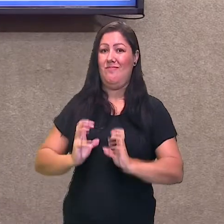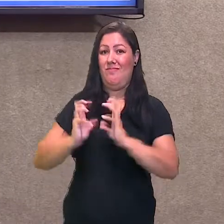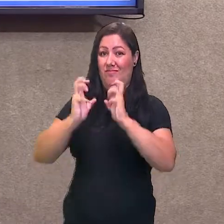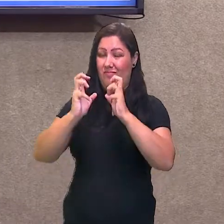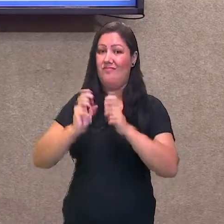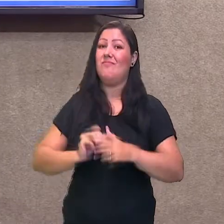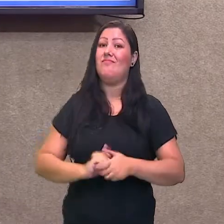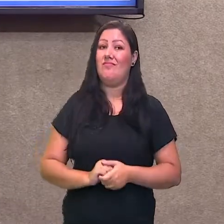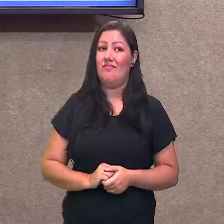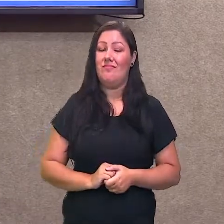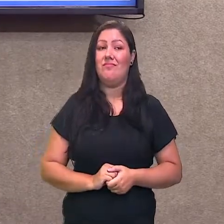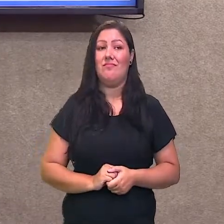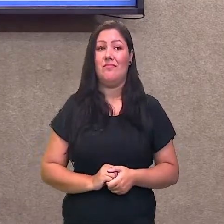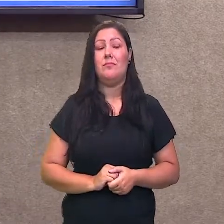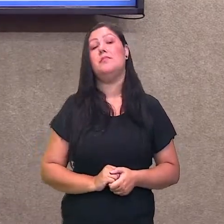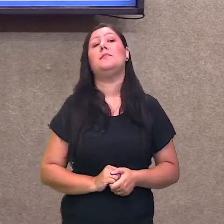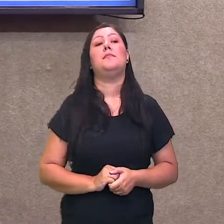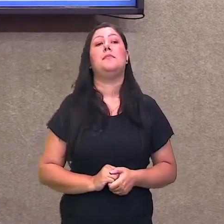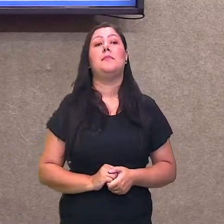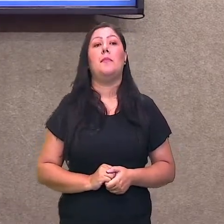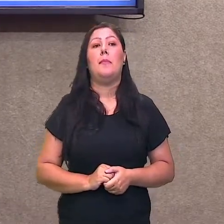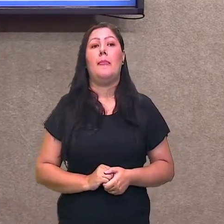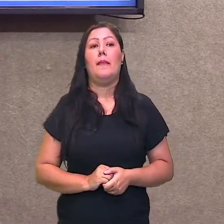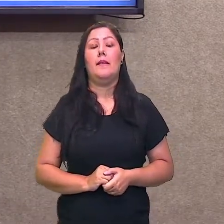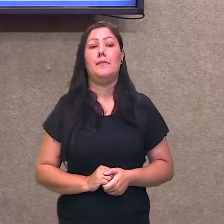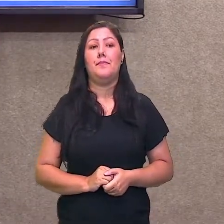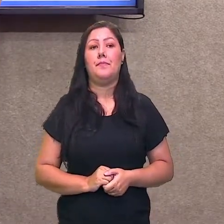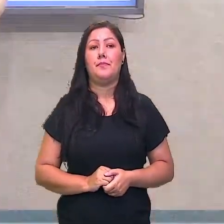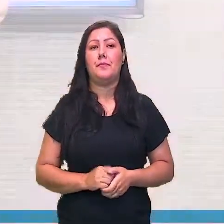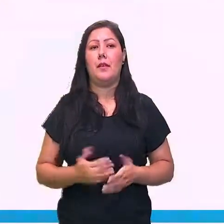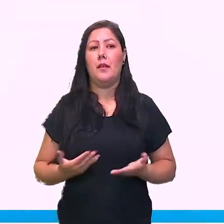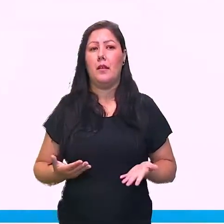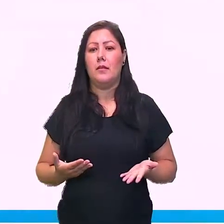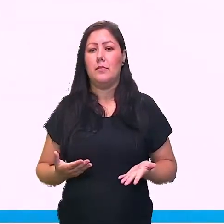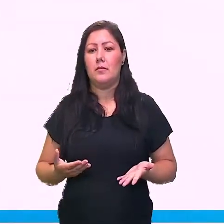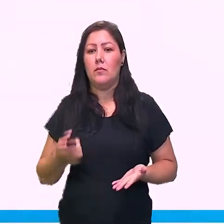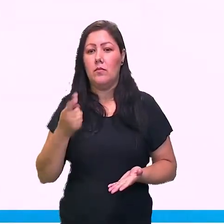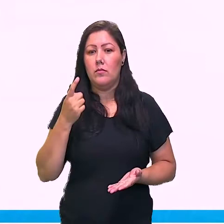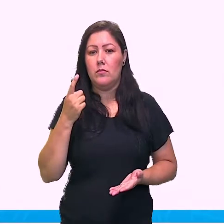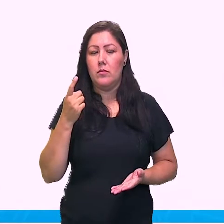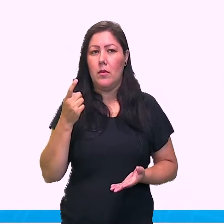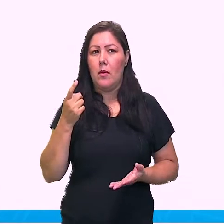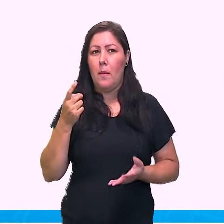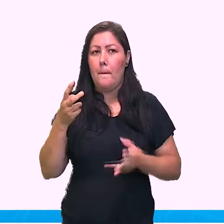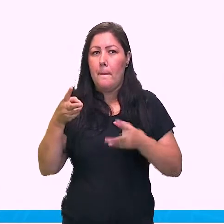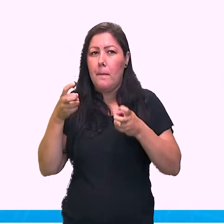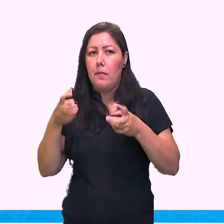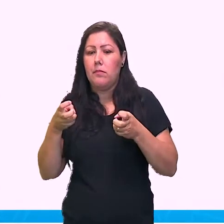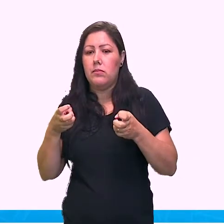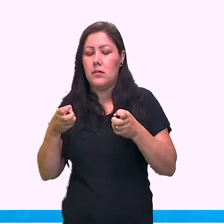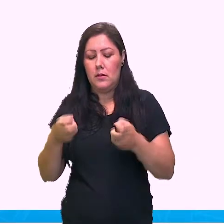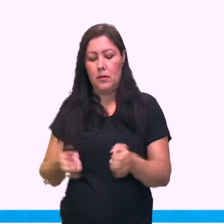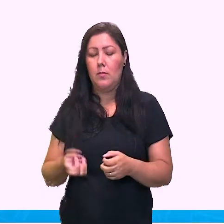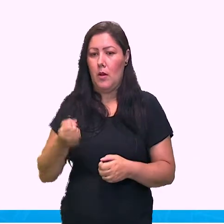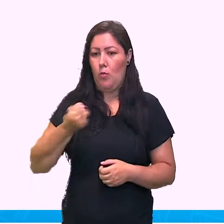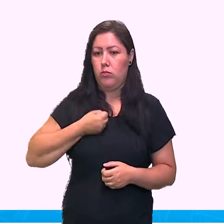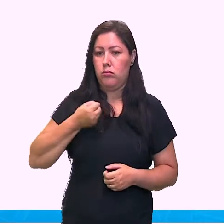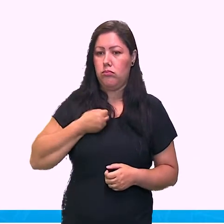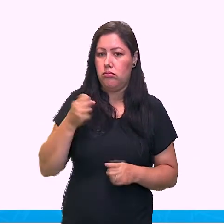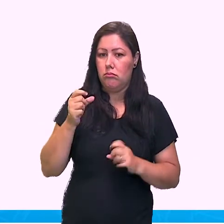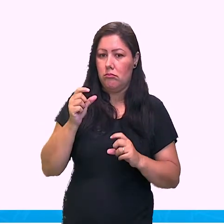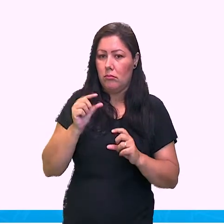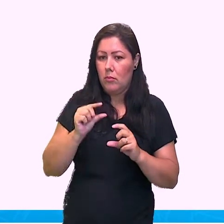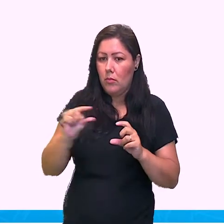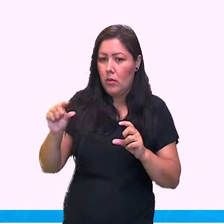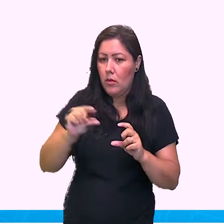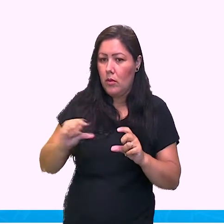China, ok? Então, a China, se você olhar os números desse mapa, a China está